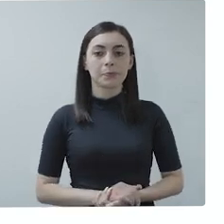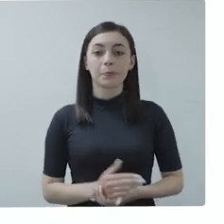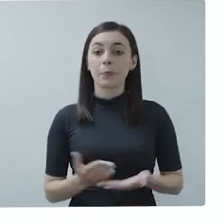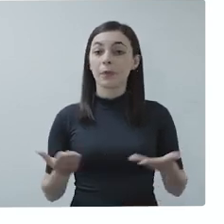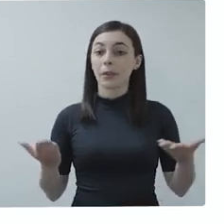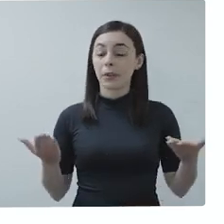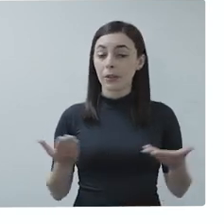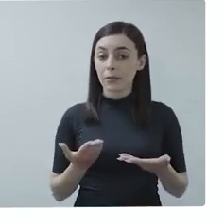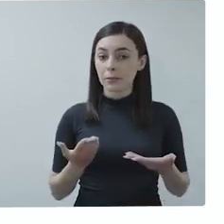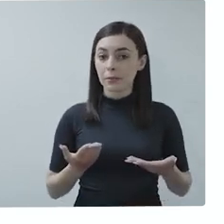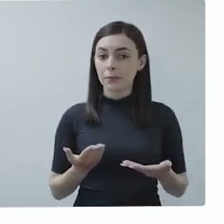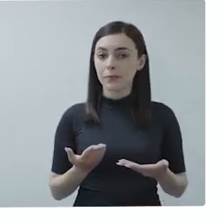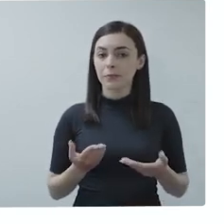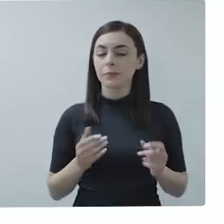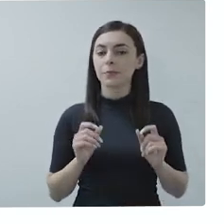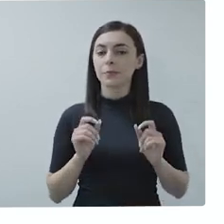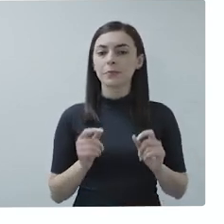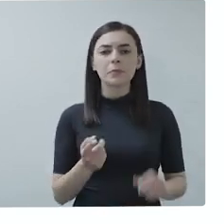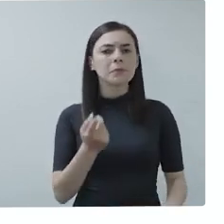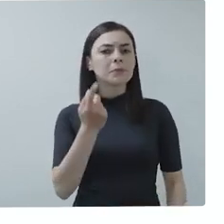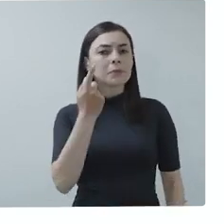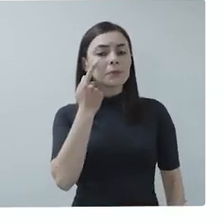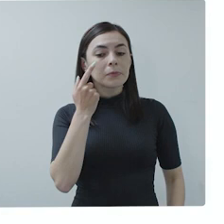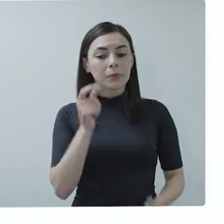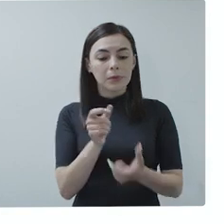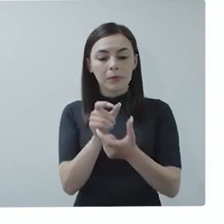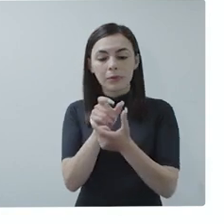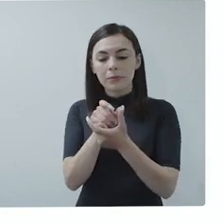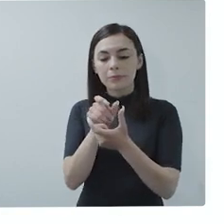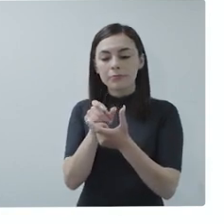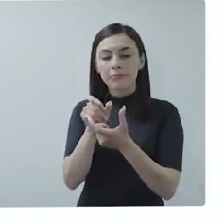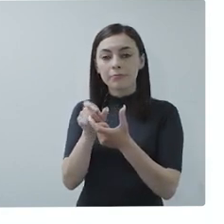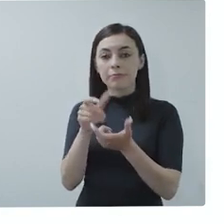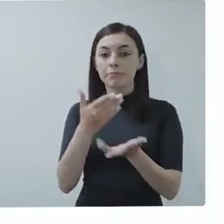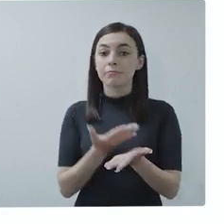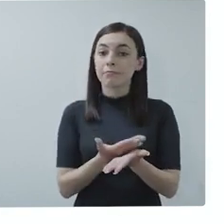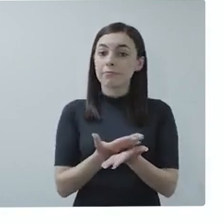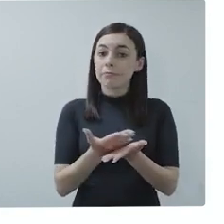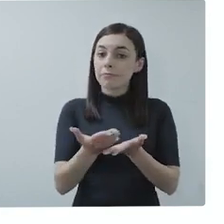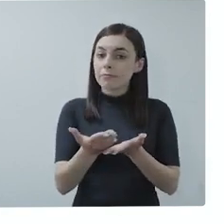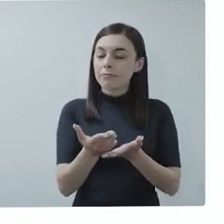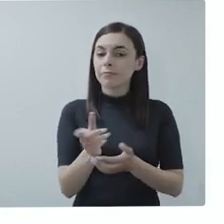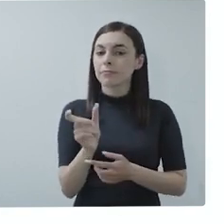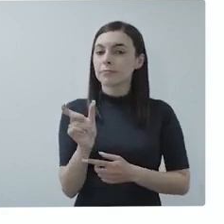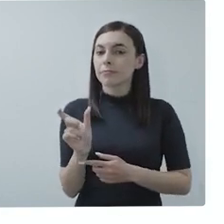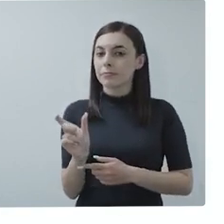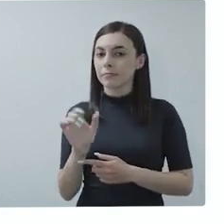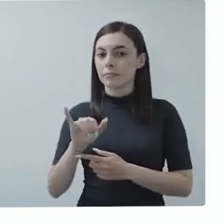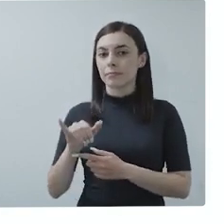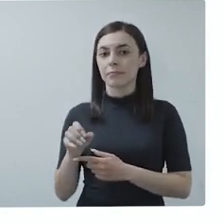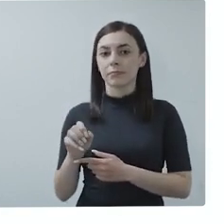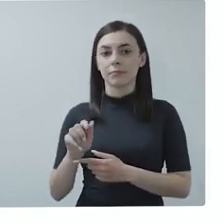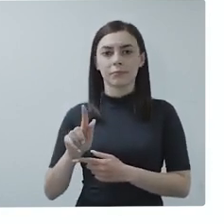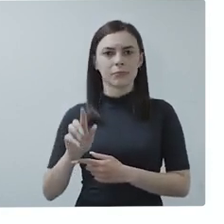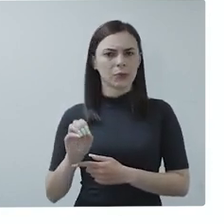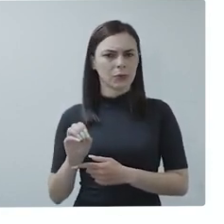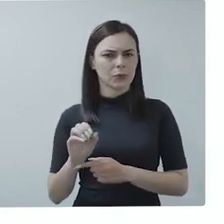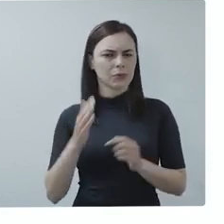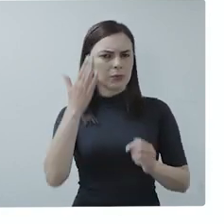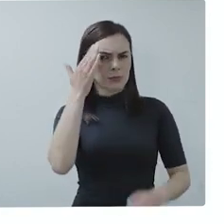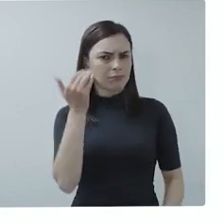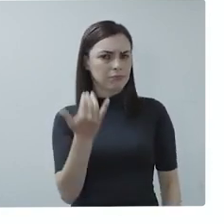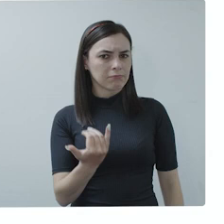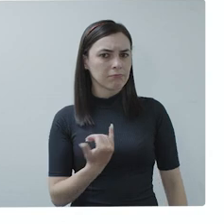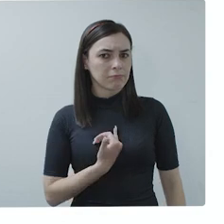Agora, nós vamos ver qual que é a sílaba inicial da palavra jogo. Sabem dizer?